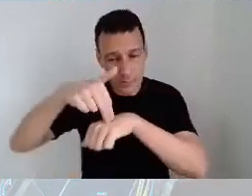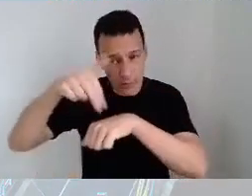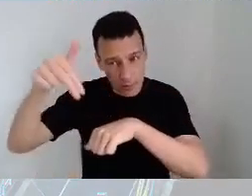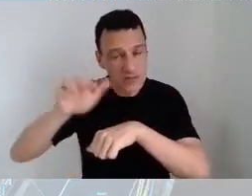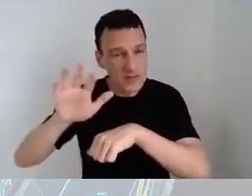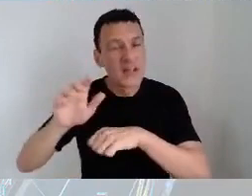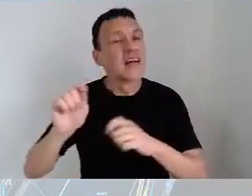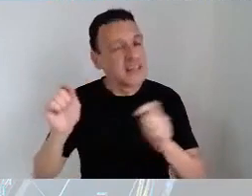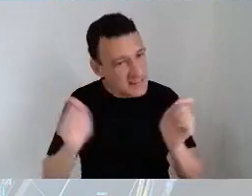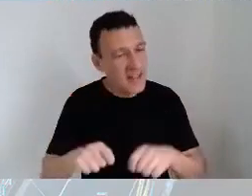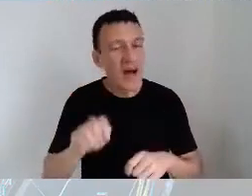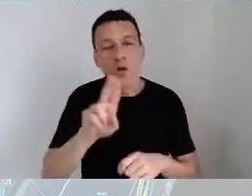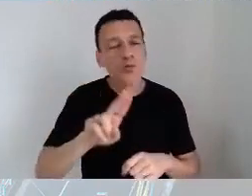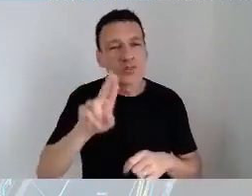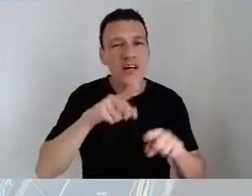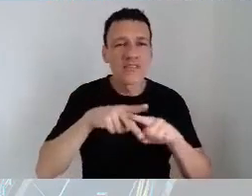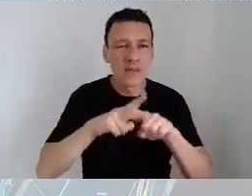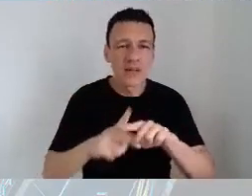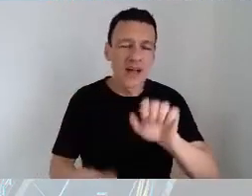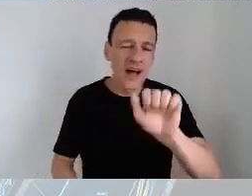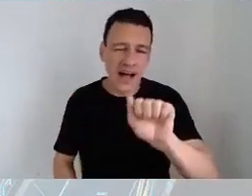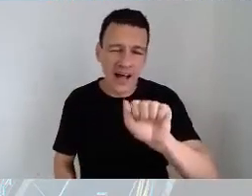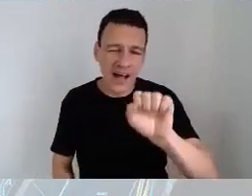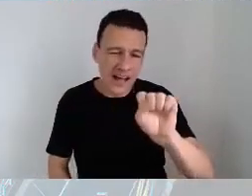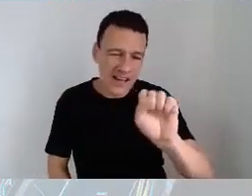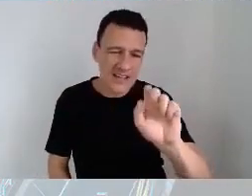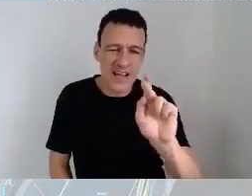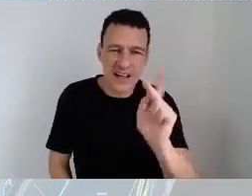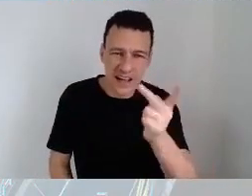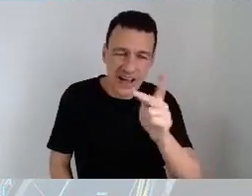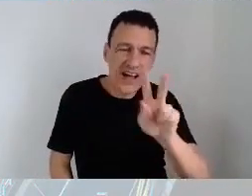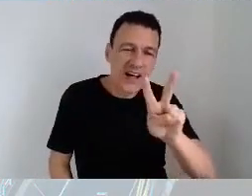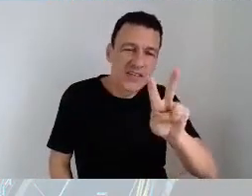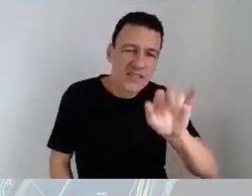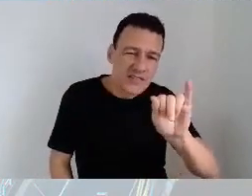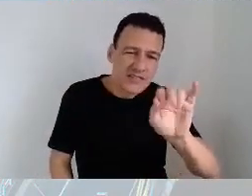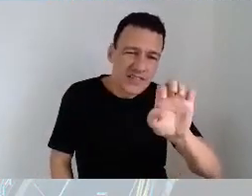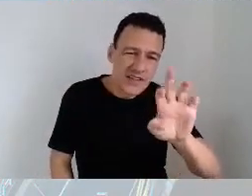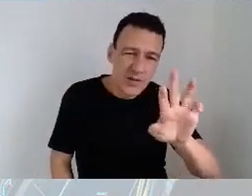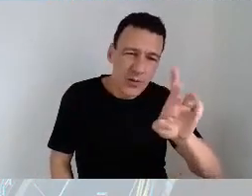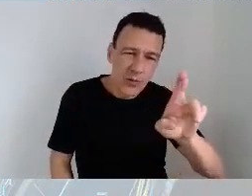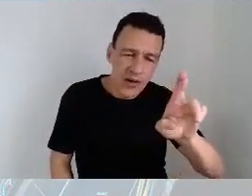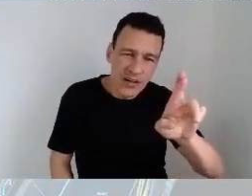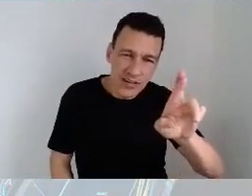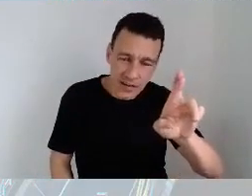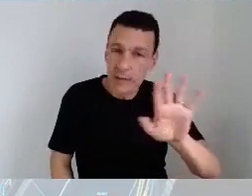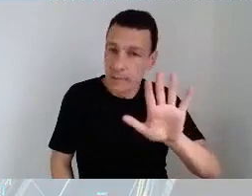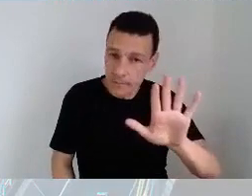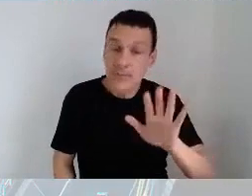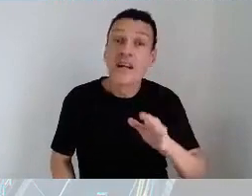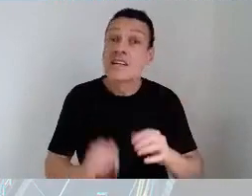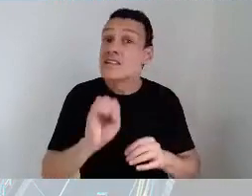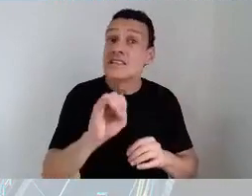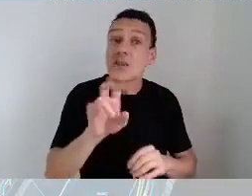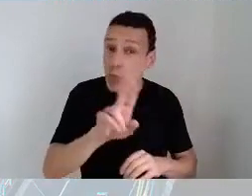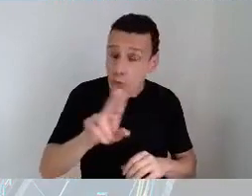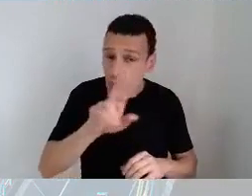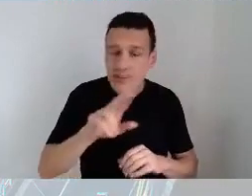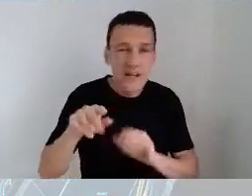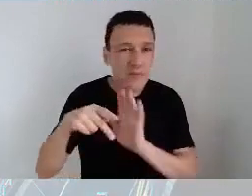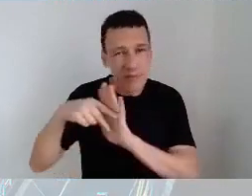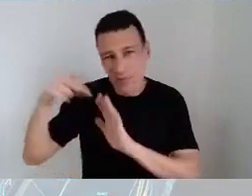Viewer. Essa ferramenta é bem bacana. Para quem conhece o Enterprise Manager da Oracle, ele dá uma visão parecida com